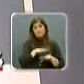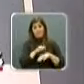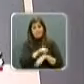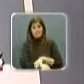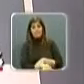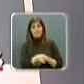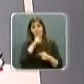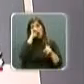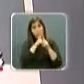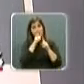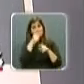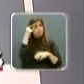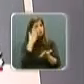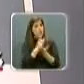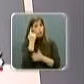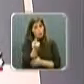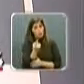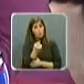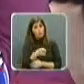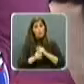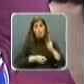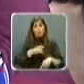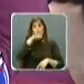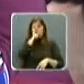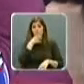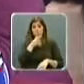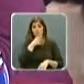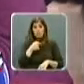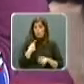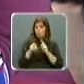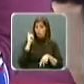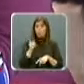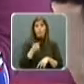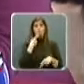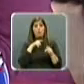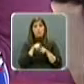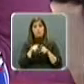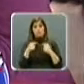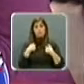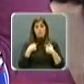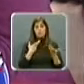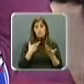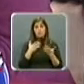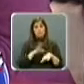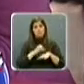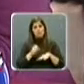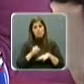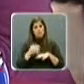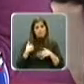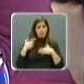nas palavras do Ministro da Educação. Eu não sou um político por natureza, portanto, mantenho até por uma questão de sanidade mental alguma